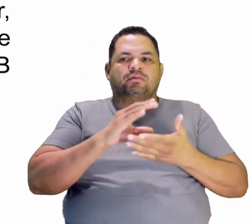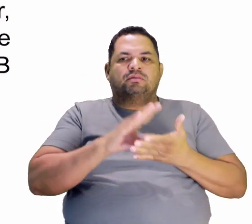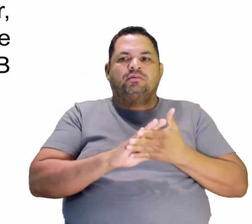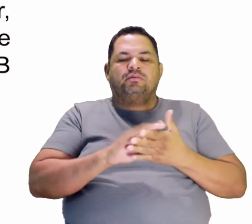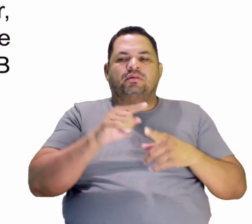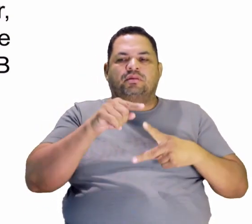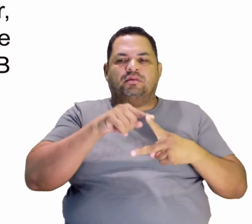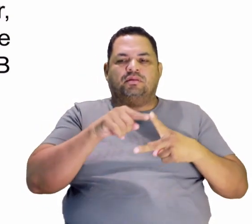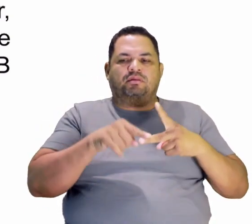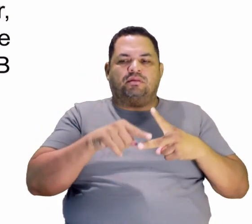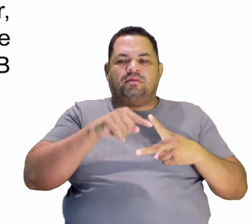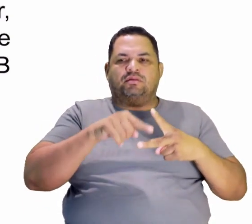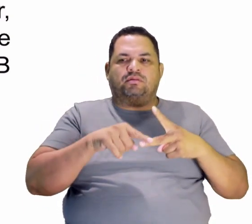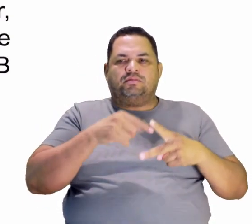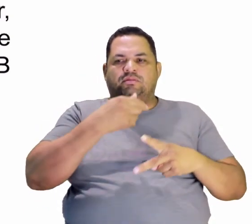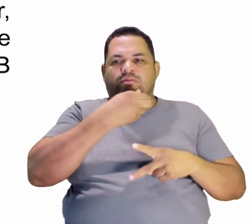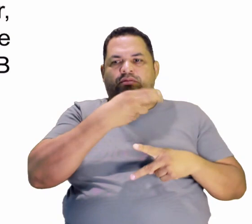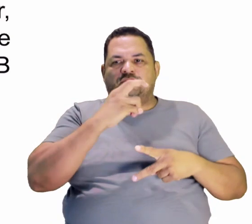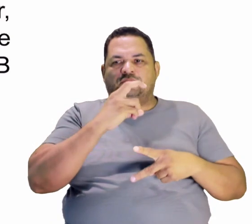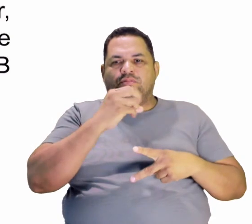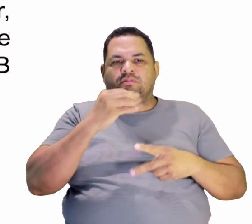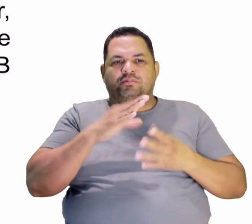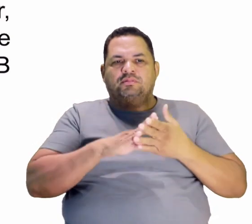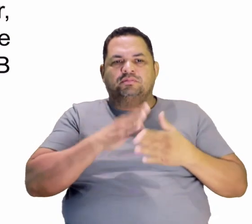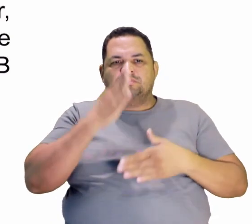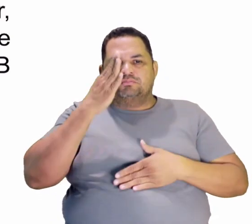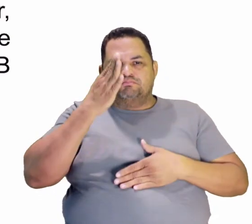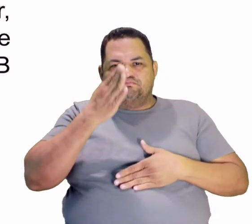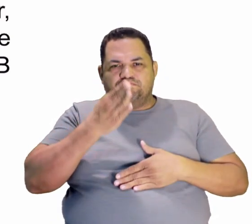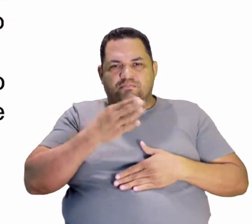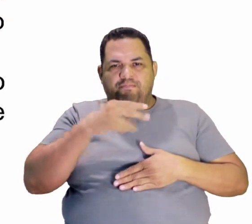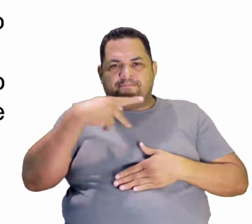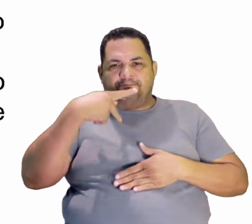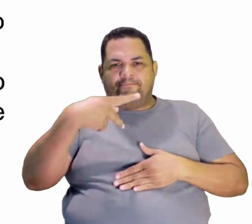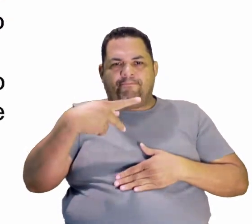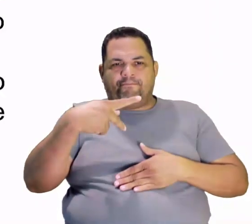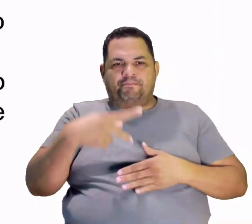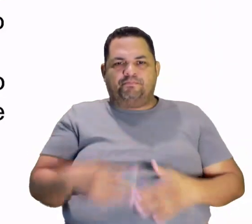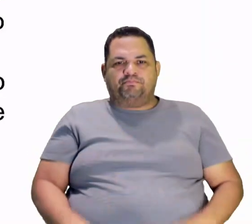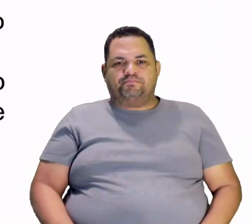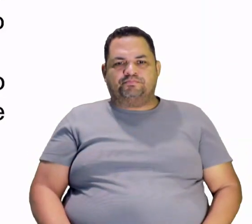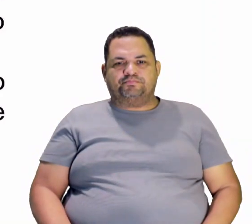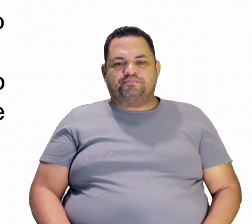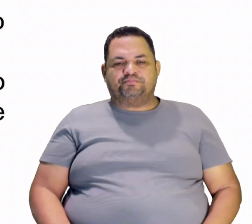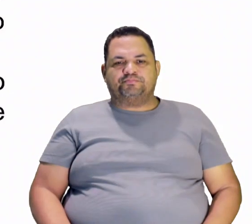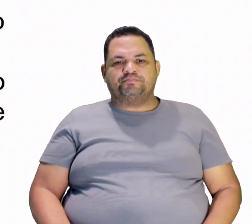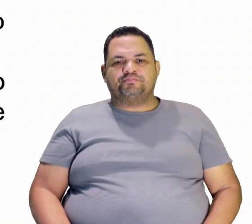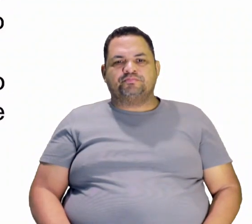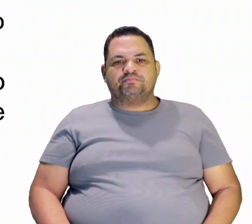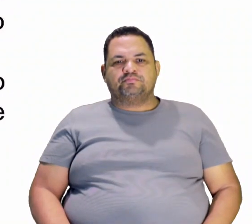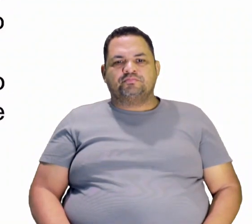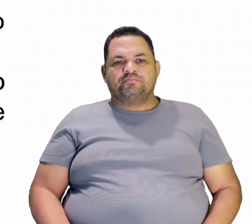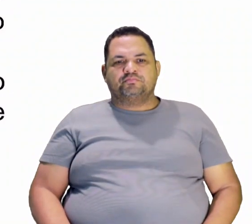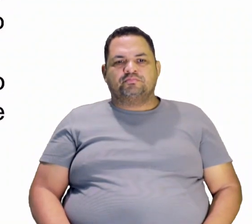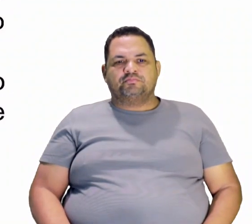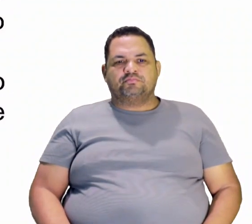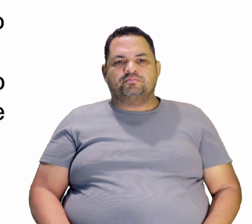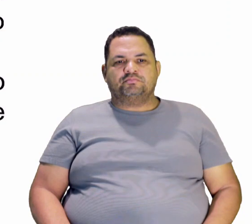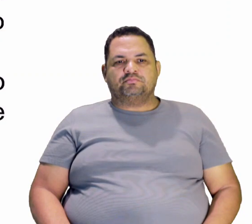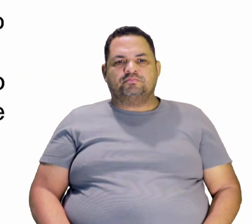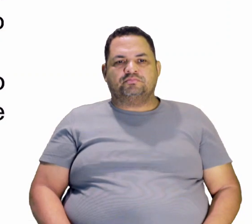ângulo de 53 graus, passou tangenciando o ponto P. Ponto P está aqui, tangenciando